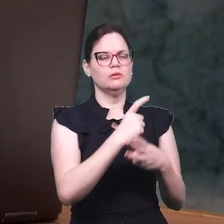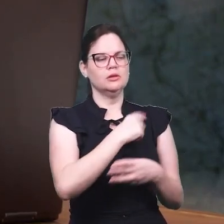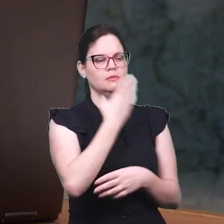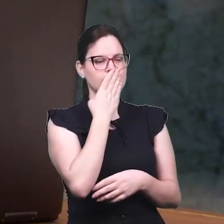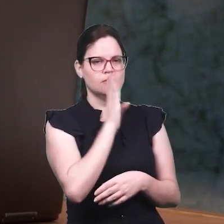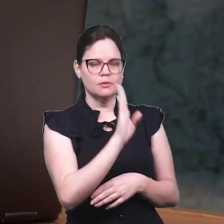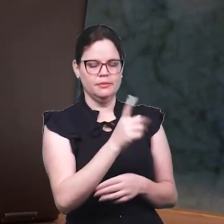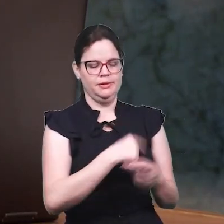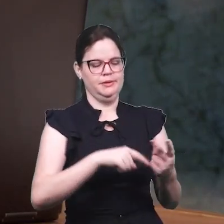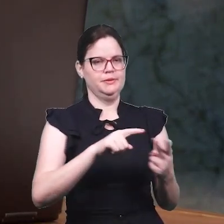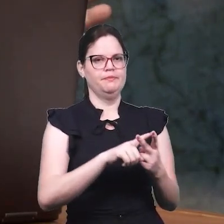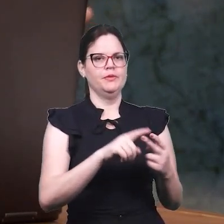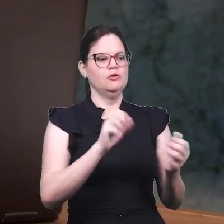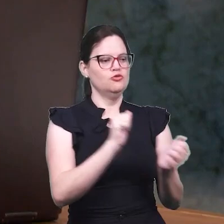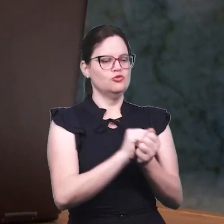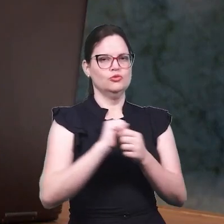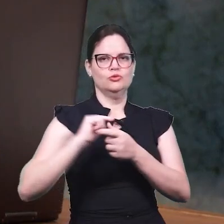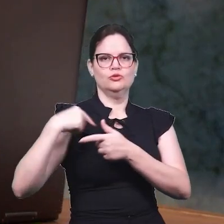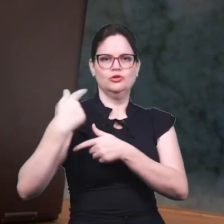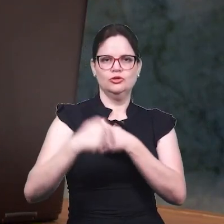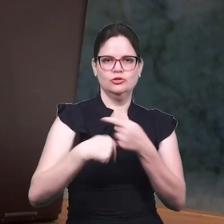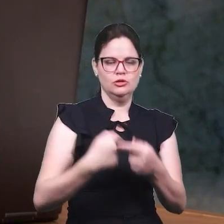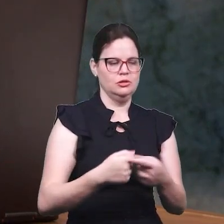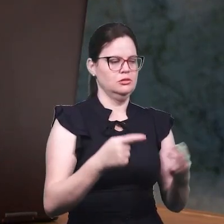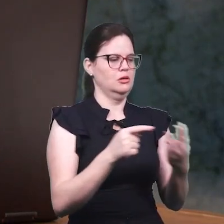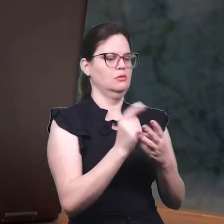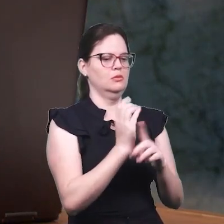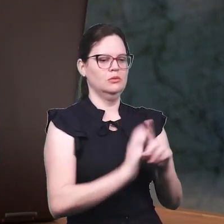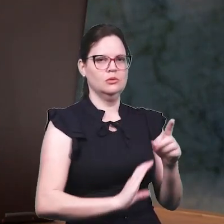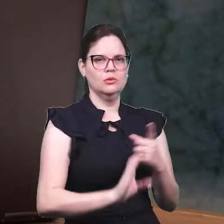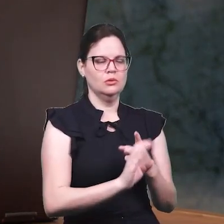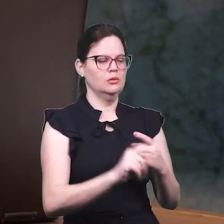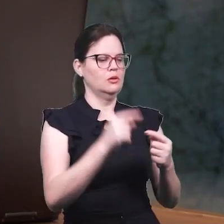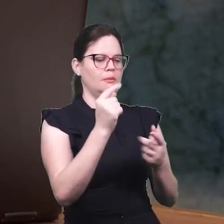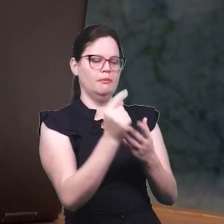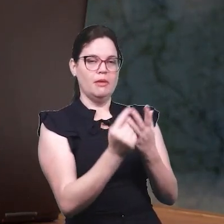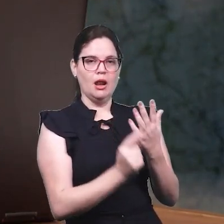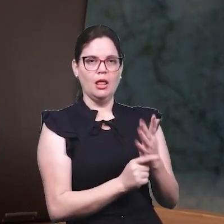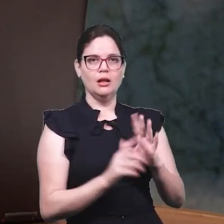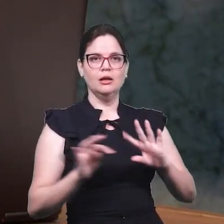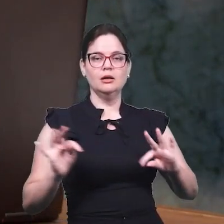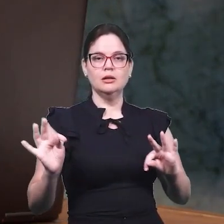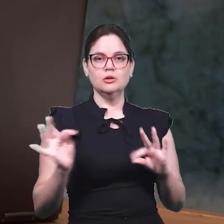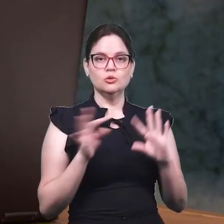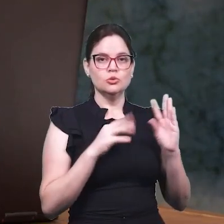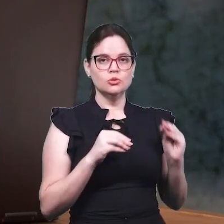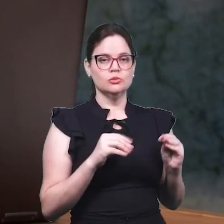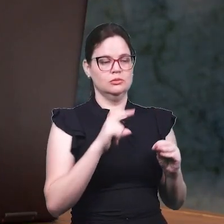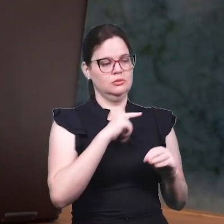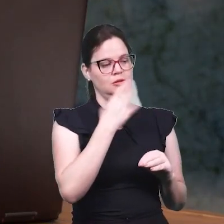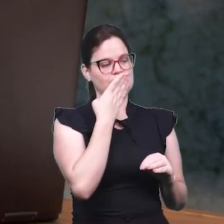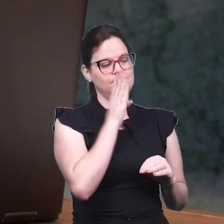os pais, são os concertos, o culto e